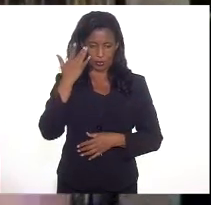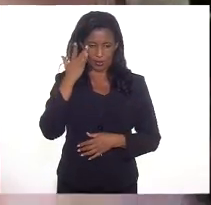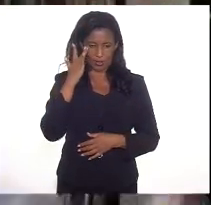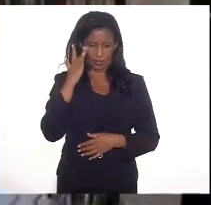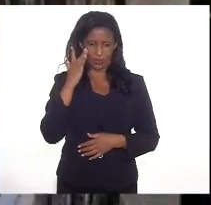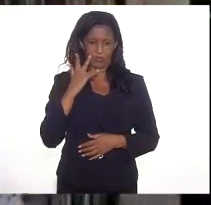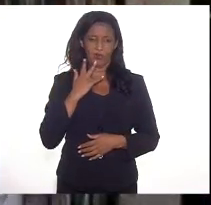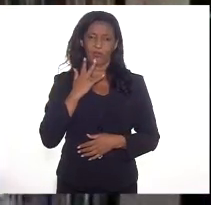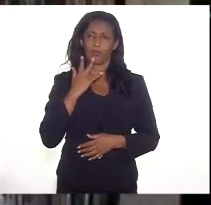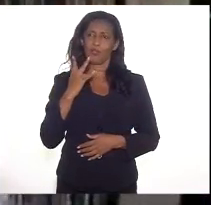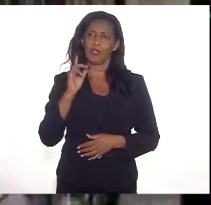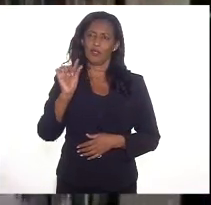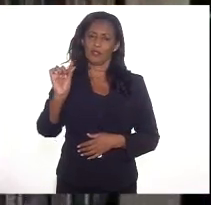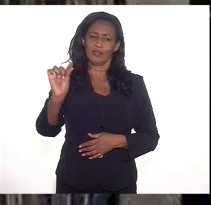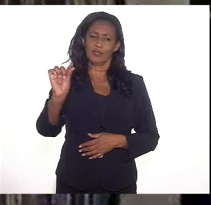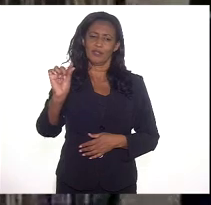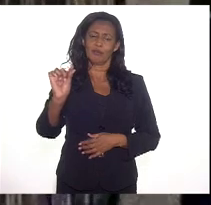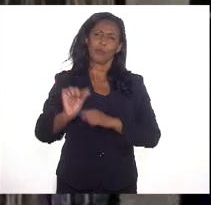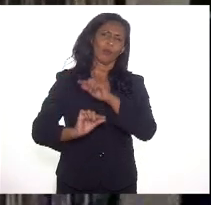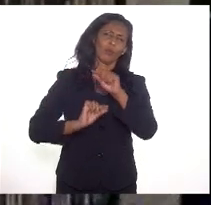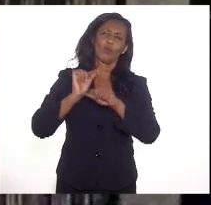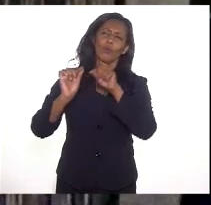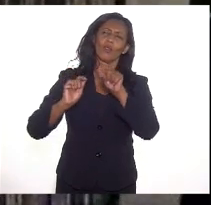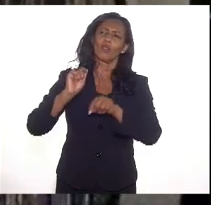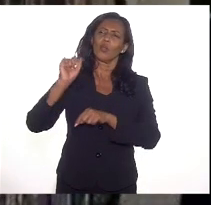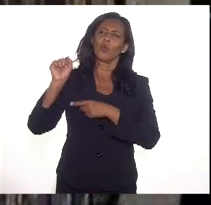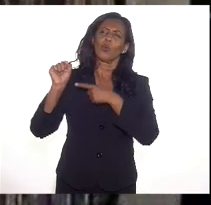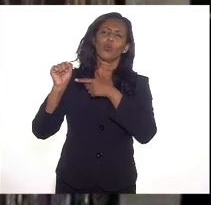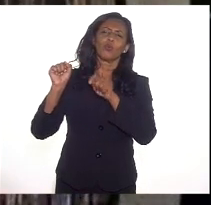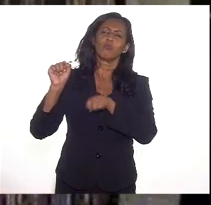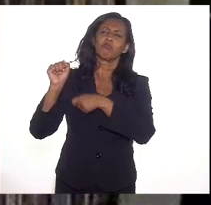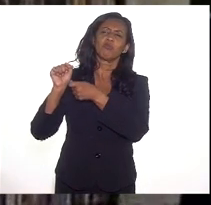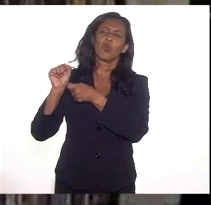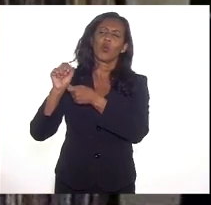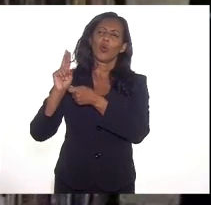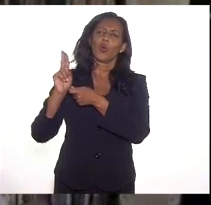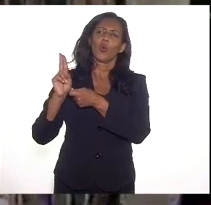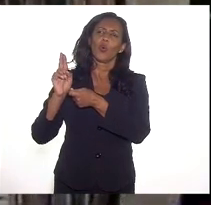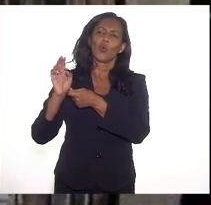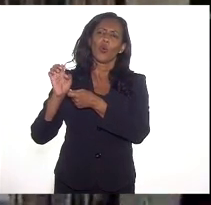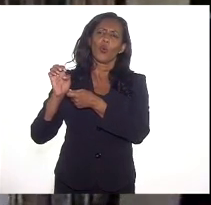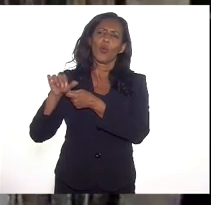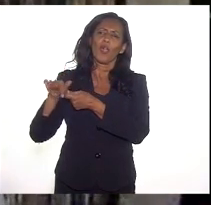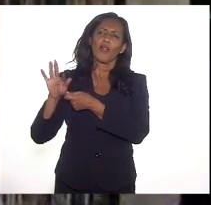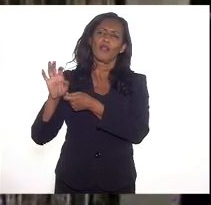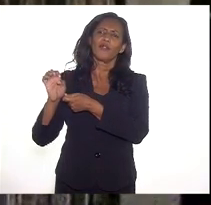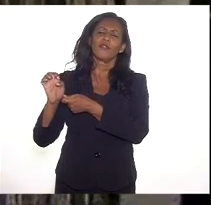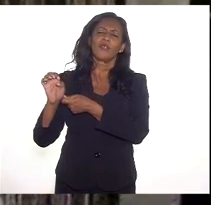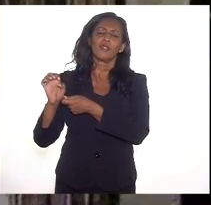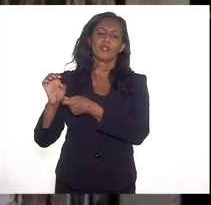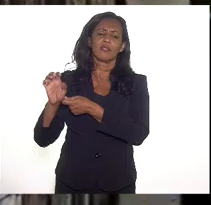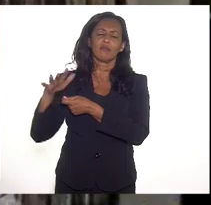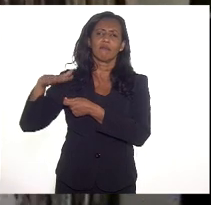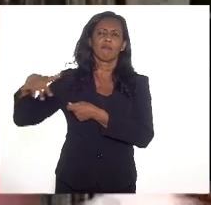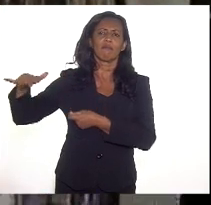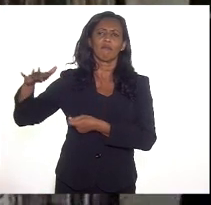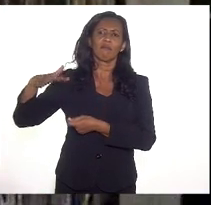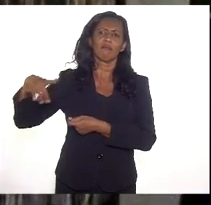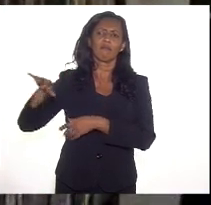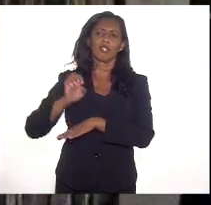eu vou falar um pouco o que significa a UENF, por exemplo, naquela área